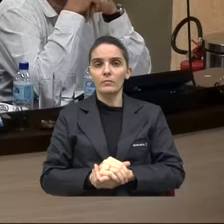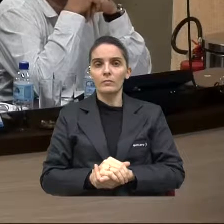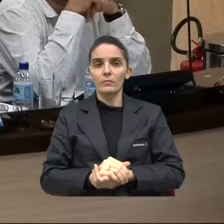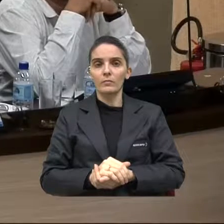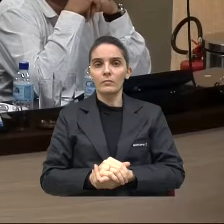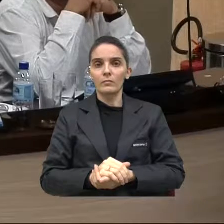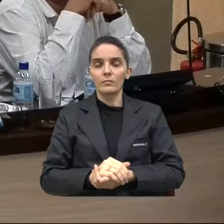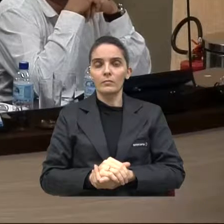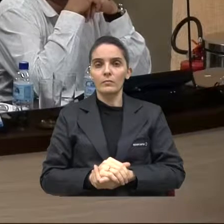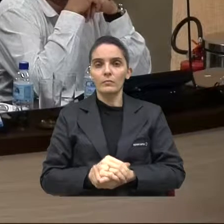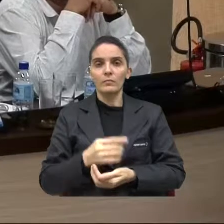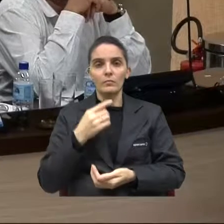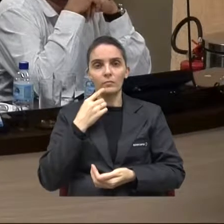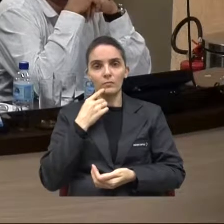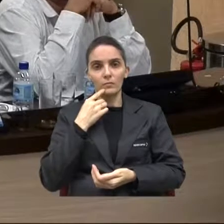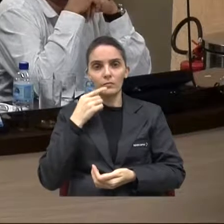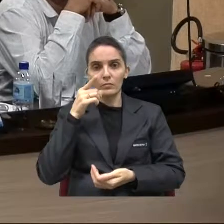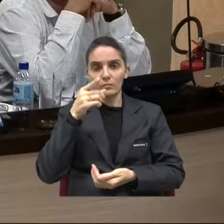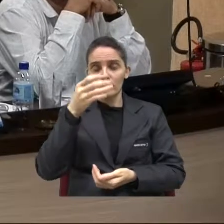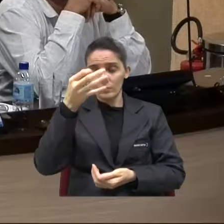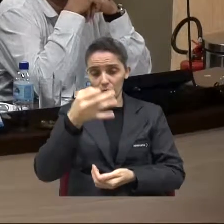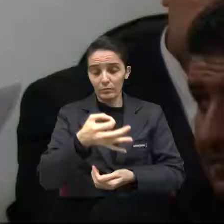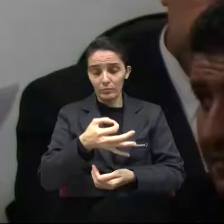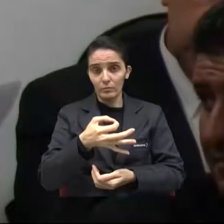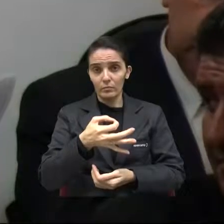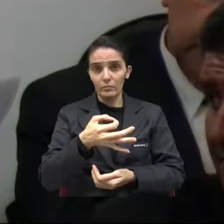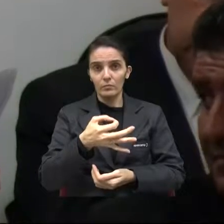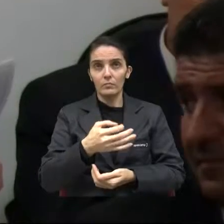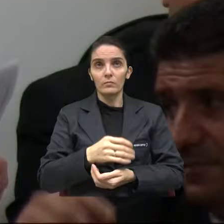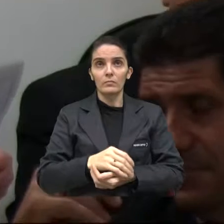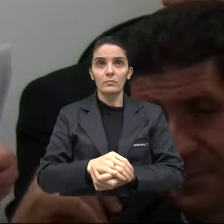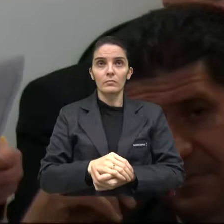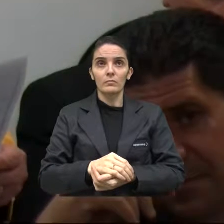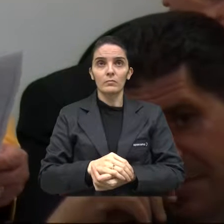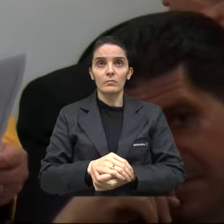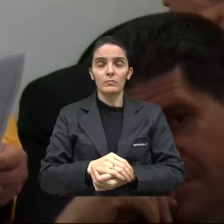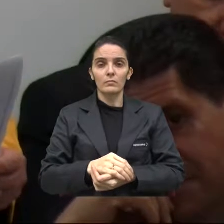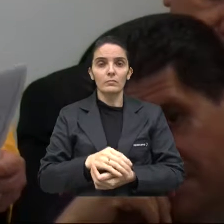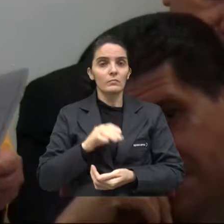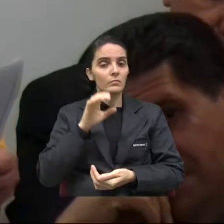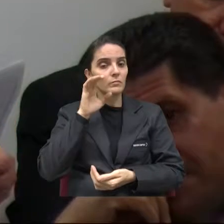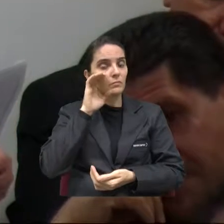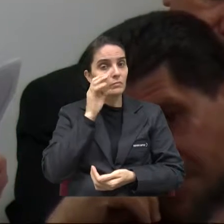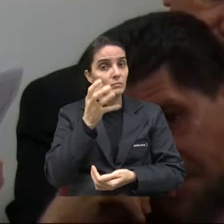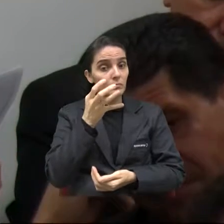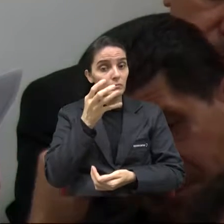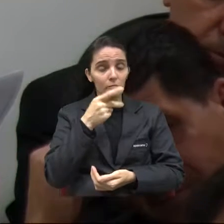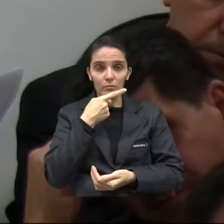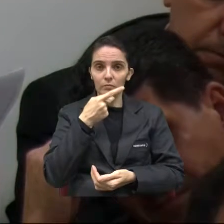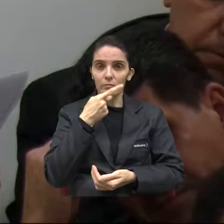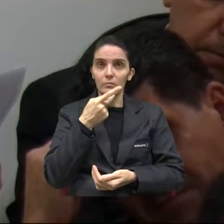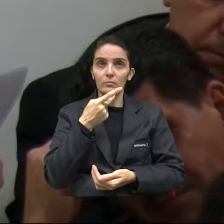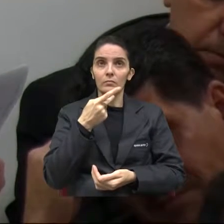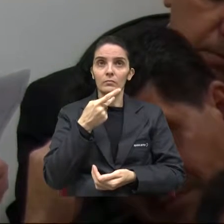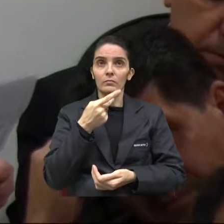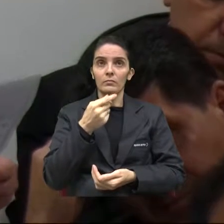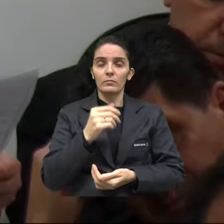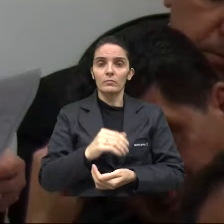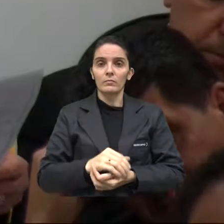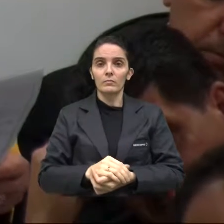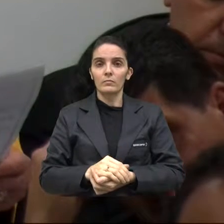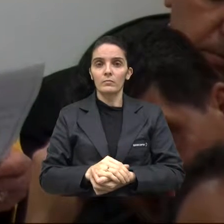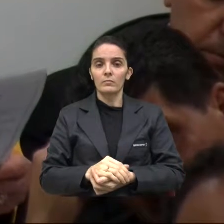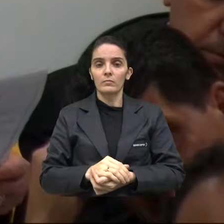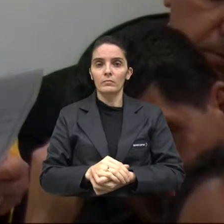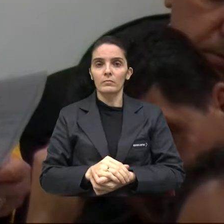Exatamente, vereador Cleito. Você falou exatamente o que eu quis dizer aqui. Nós, não é porque não participei